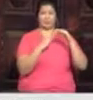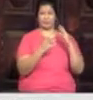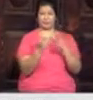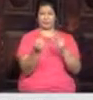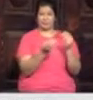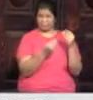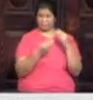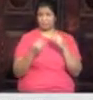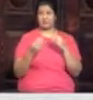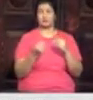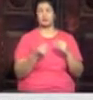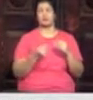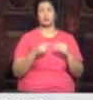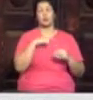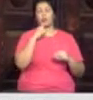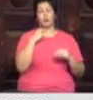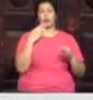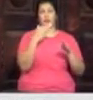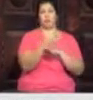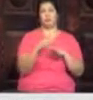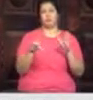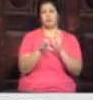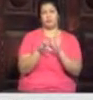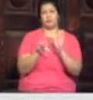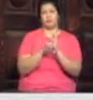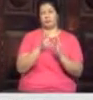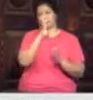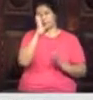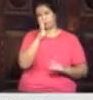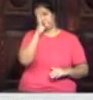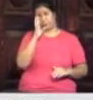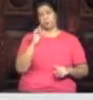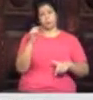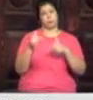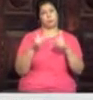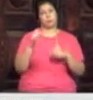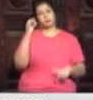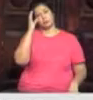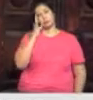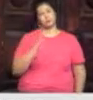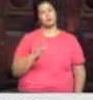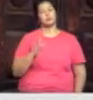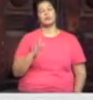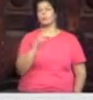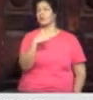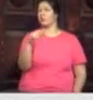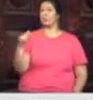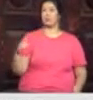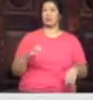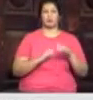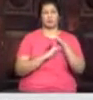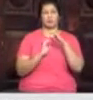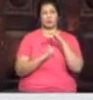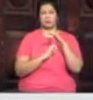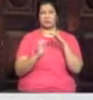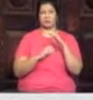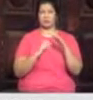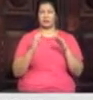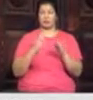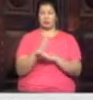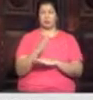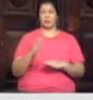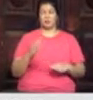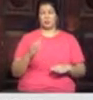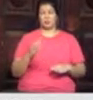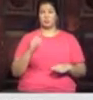como ultrapassada e rígida a legislação trabalhista no Brasil. Não há nenhuma restrição de parte das empresas em promover demissões imotivadas. Somente